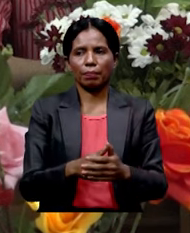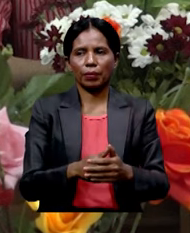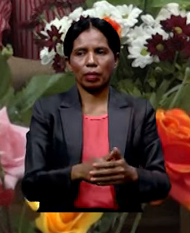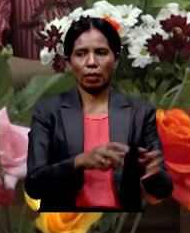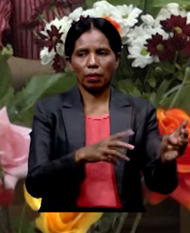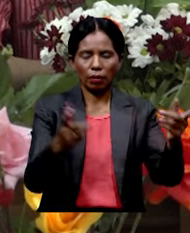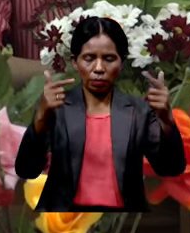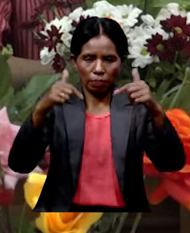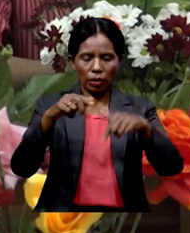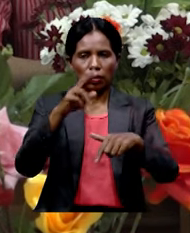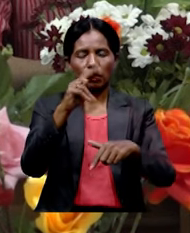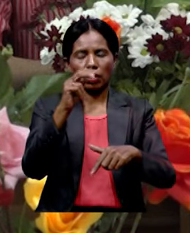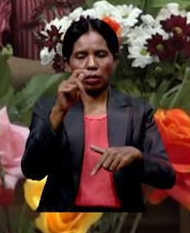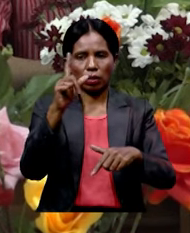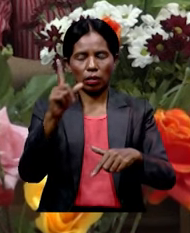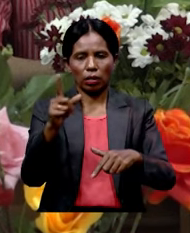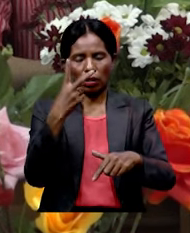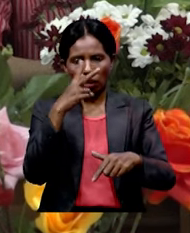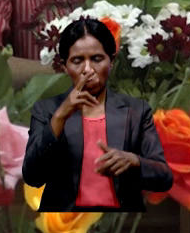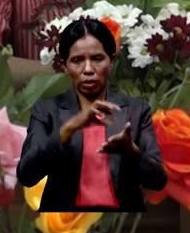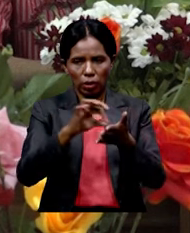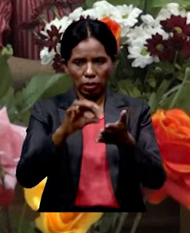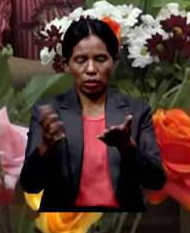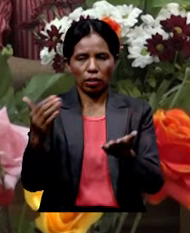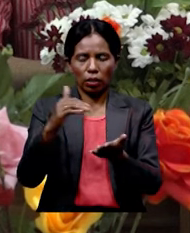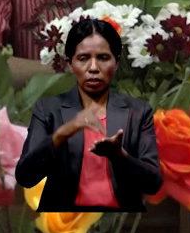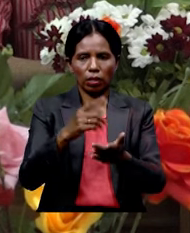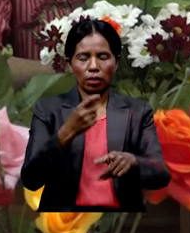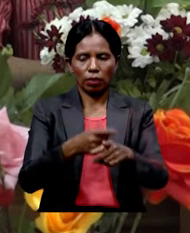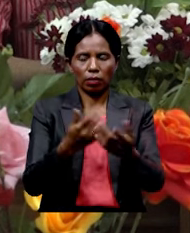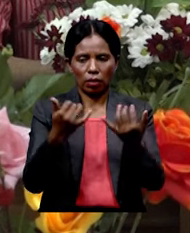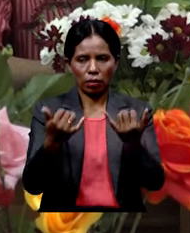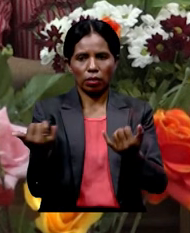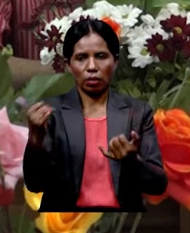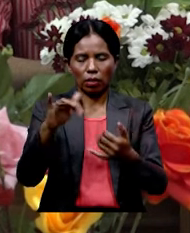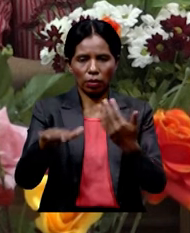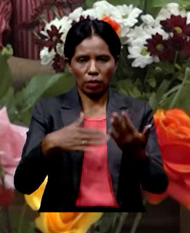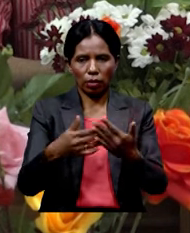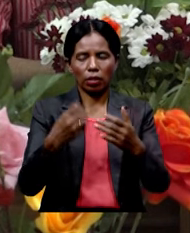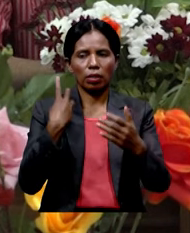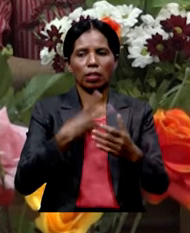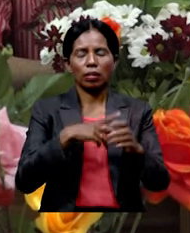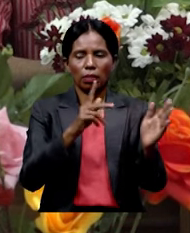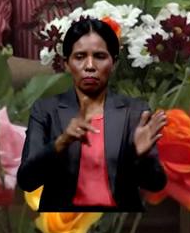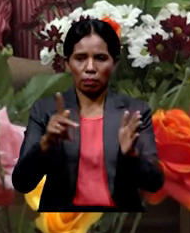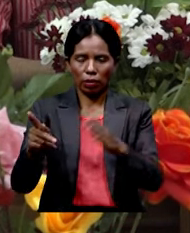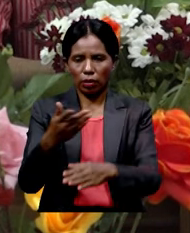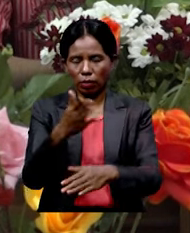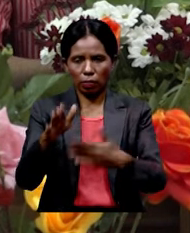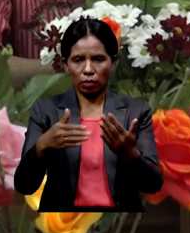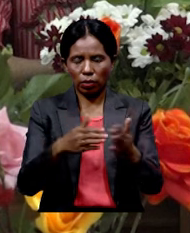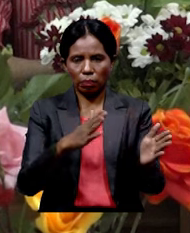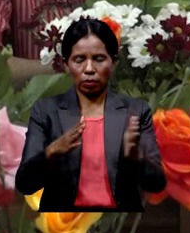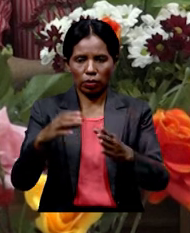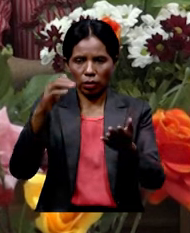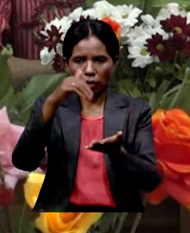mai uentele para regularizar e tabot ser na situação, atunune, e tabele planeia e tabot ser no processo de